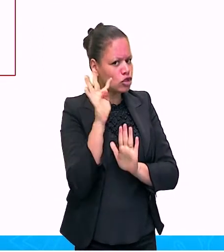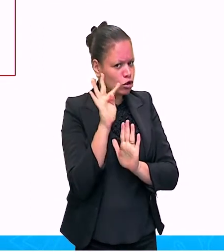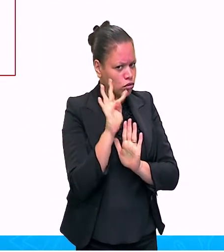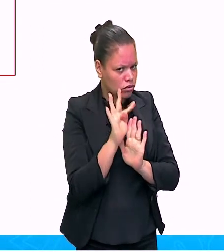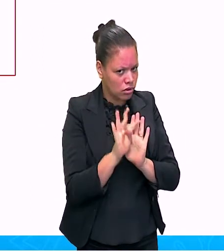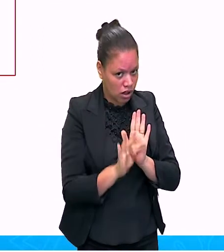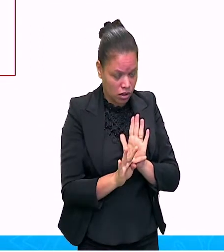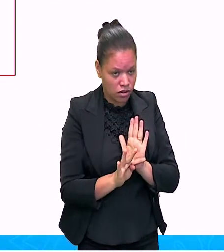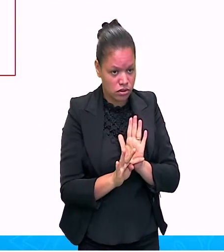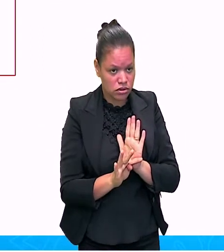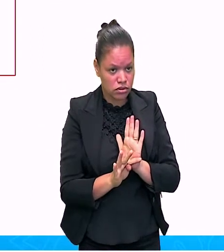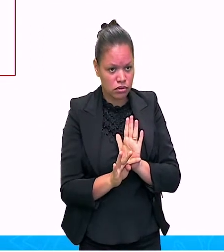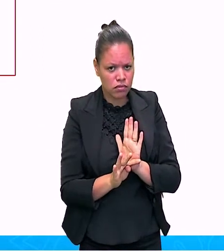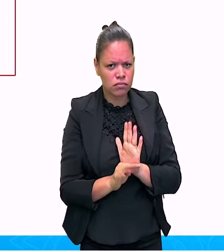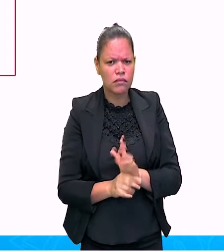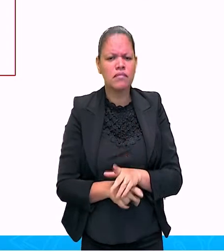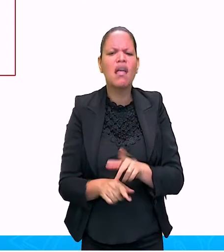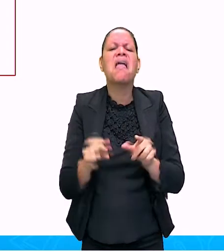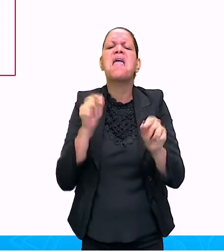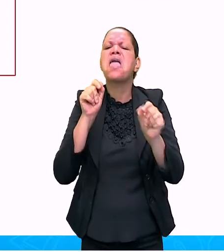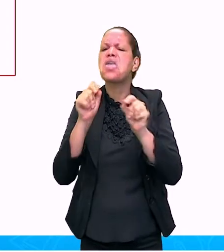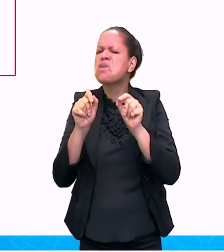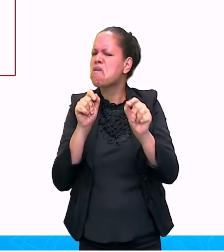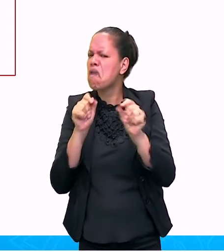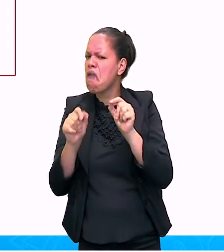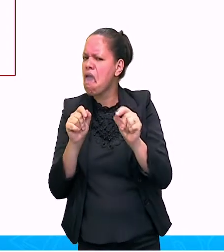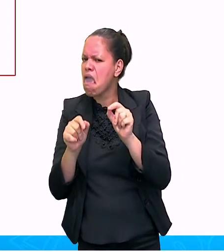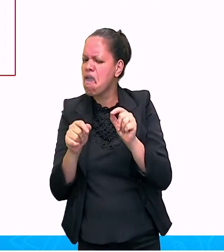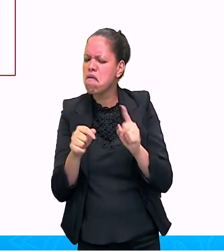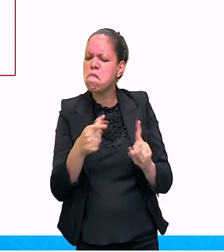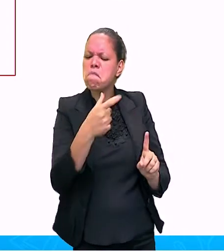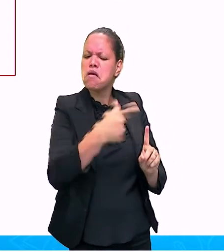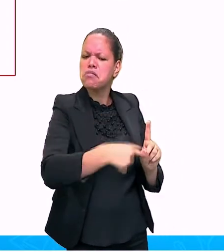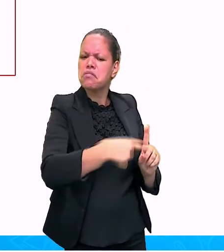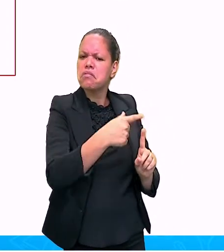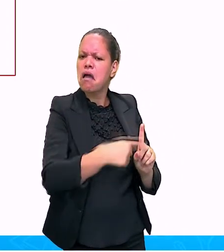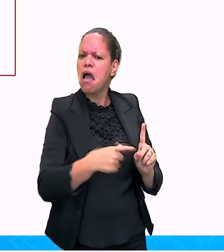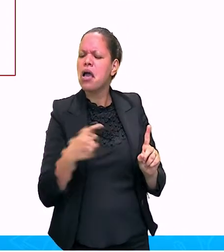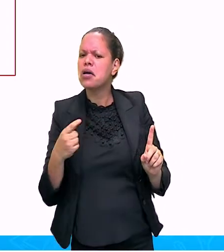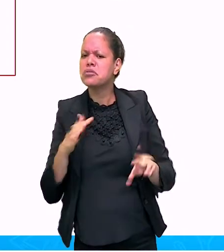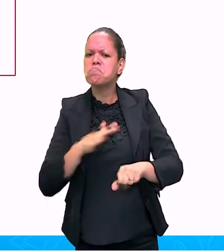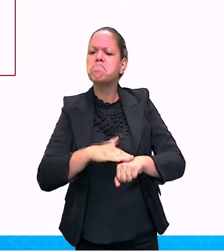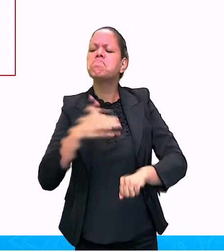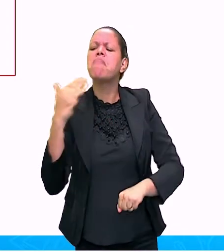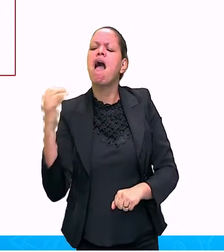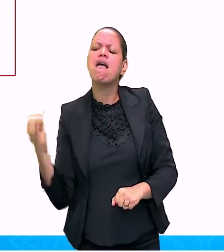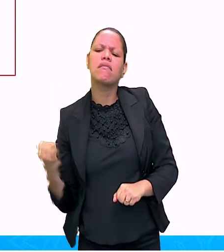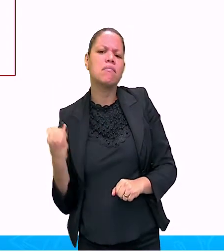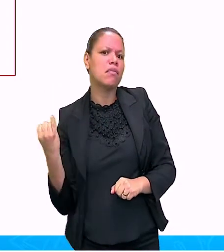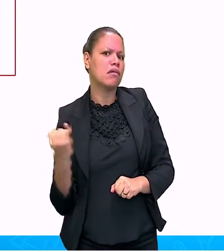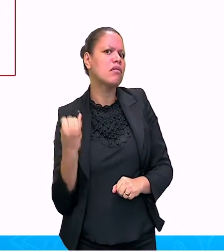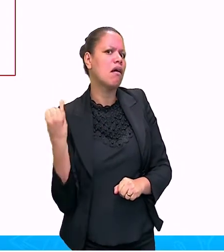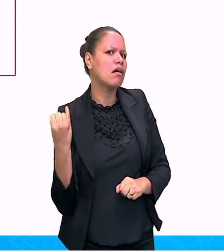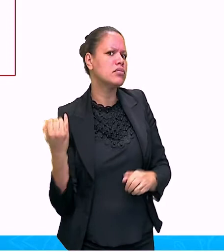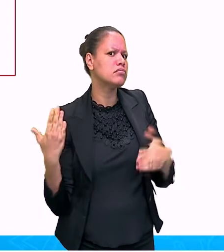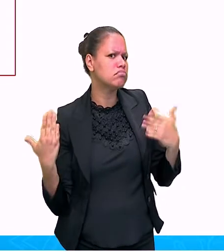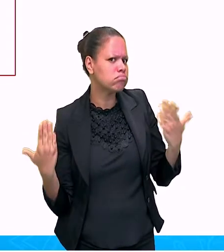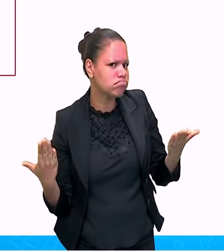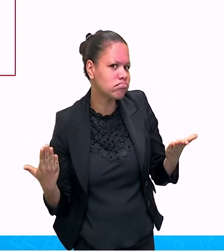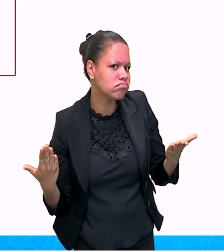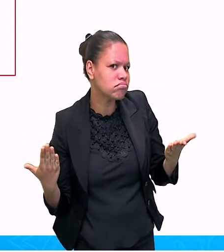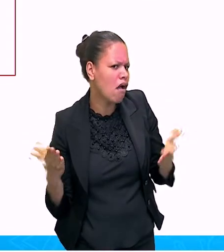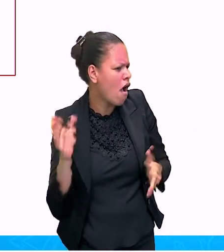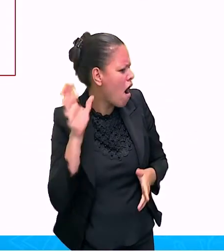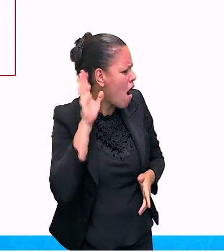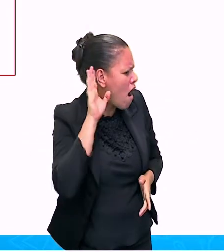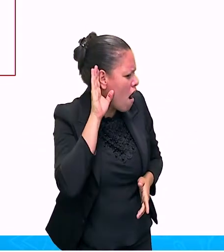acontecimentos. Quem é a principal nesse texto aí que a gente está lendo sobre o mito? Se você disse, eu estou imaginando